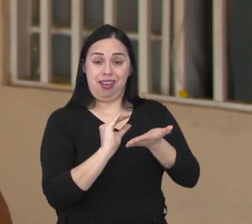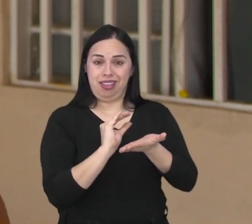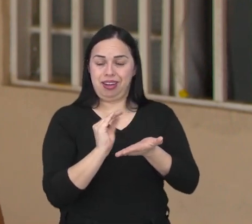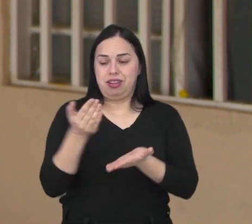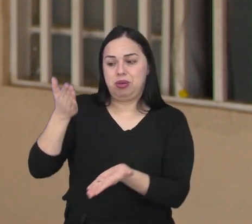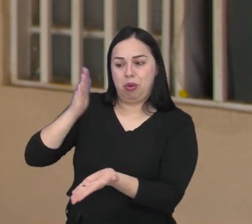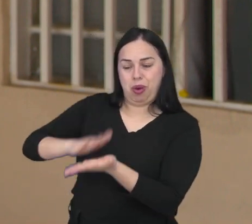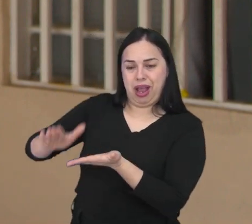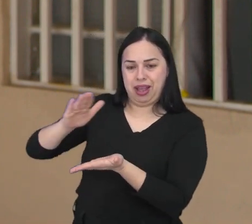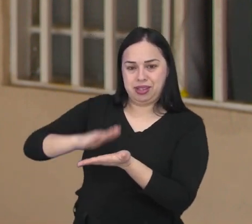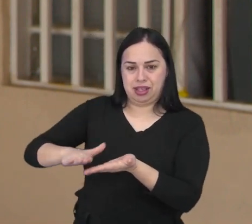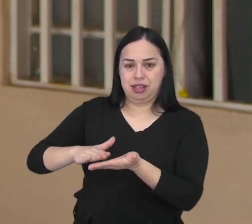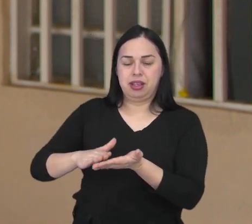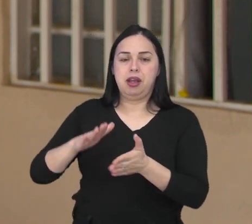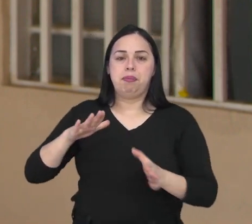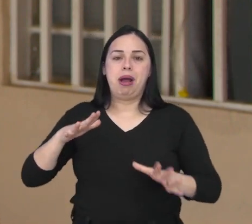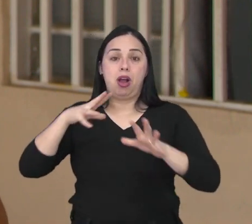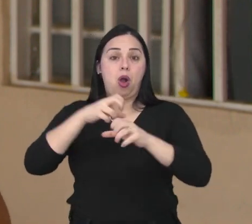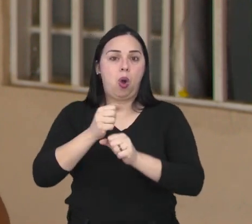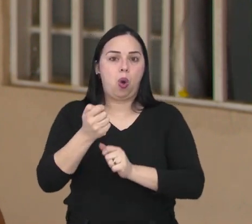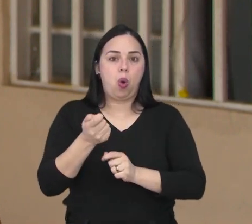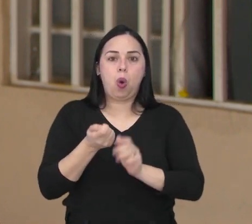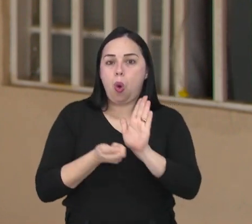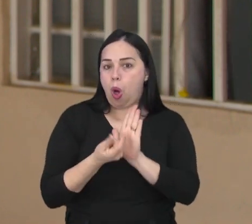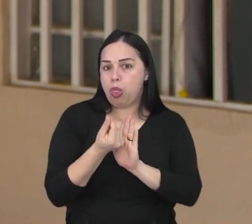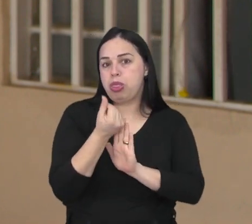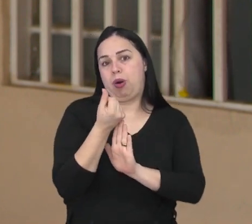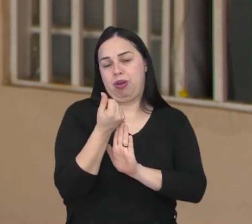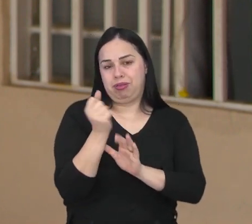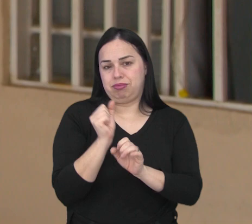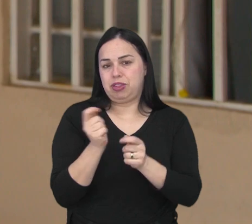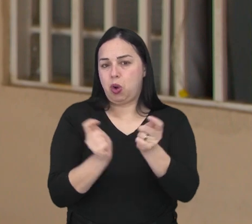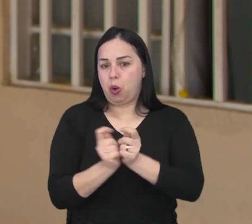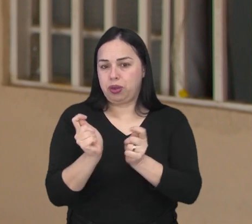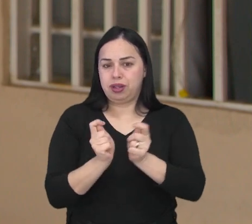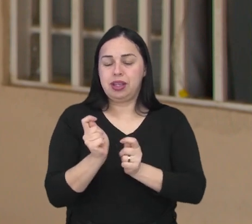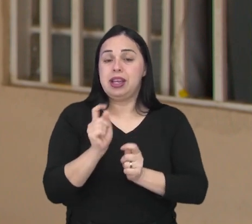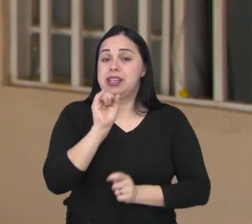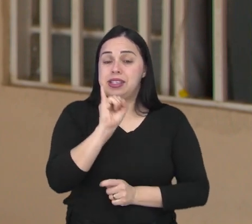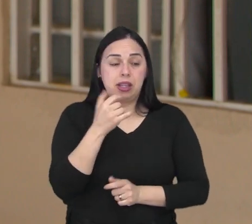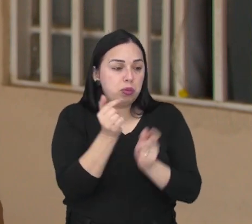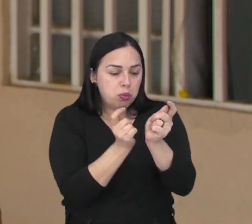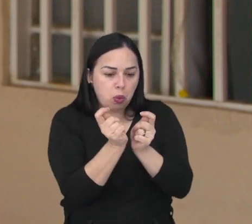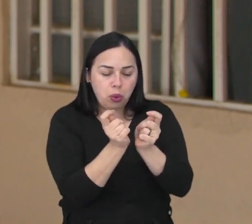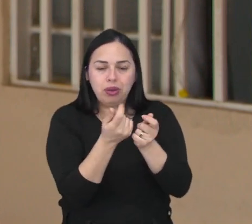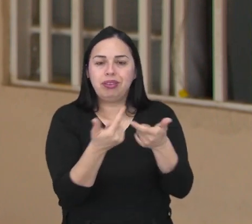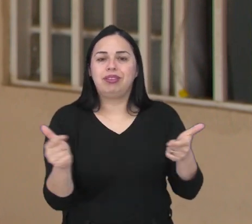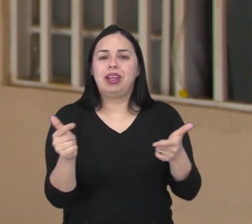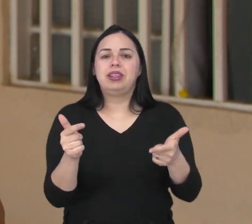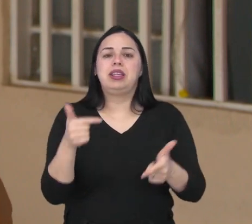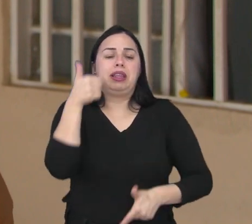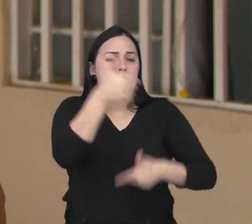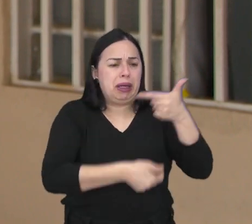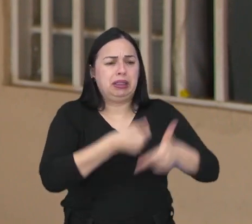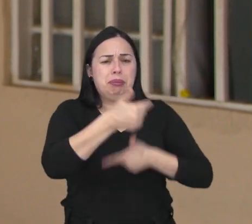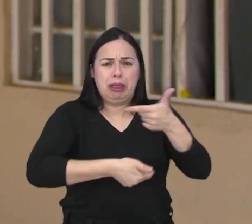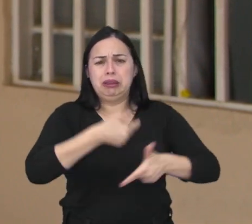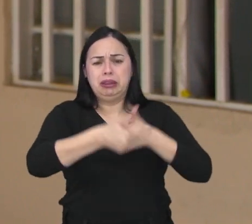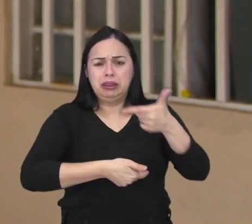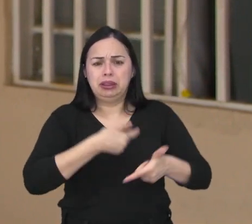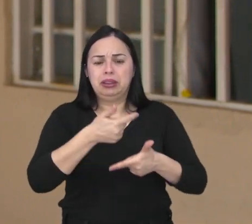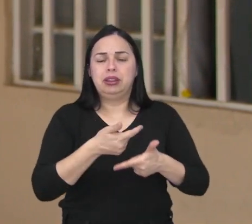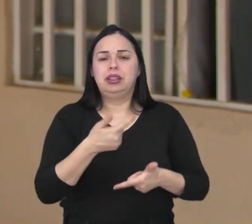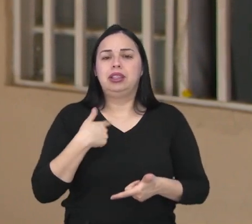entra e sai o dinheiro, para controle também, entendeu? Porque às vezes, se você não tiver esse controle, você acaba